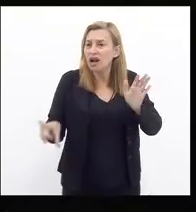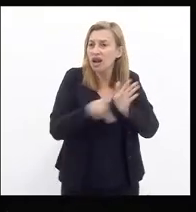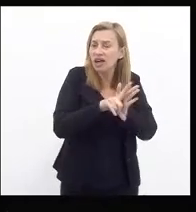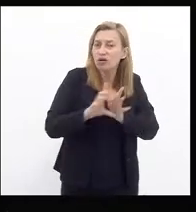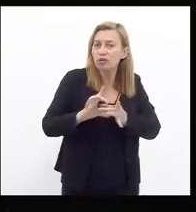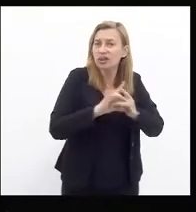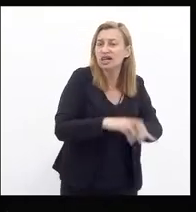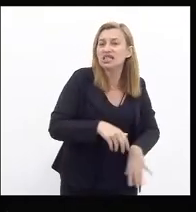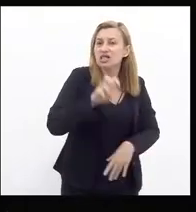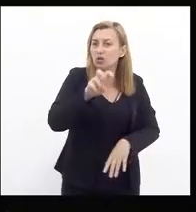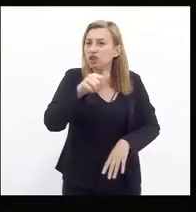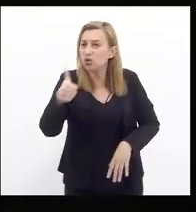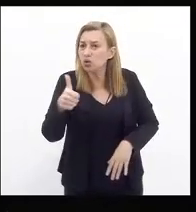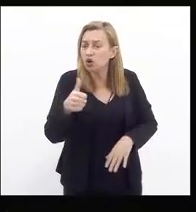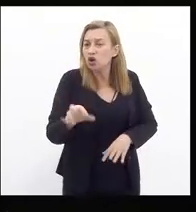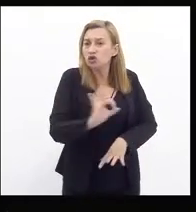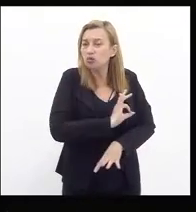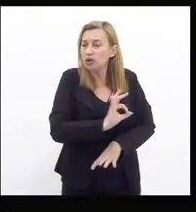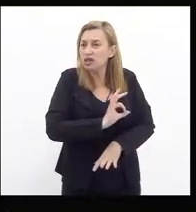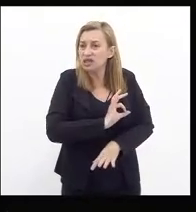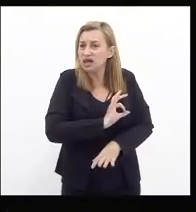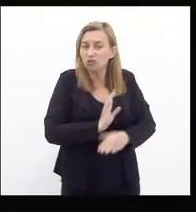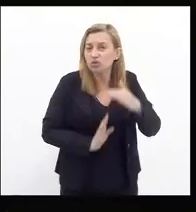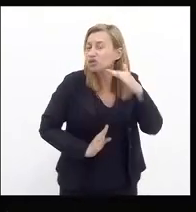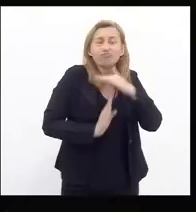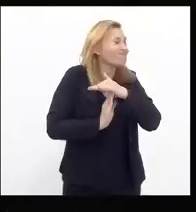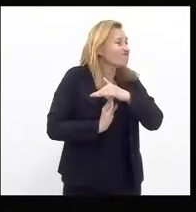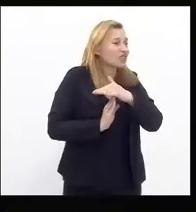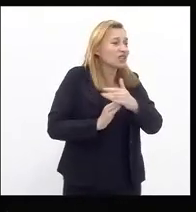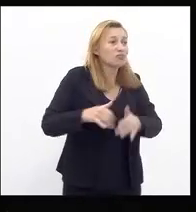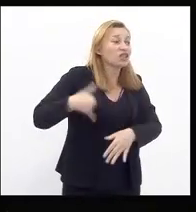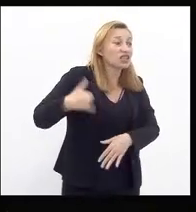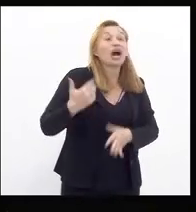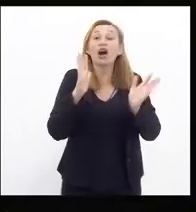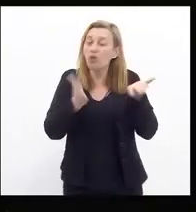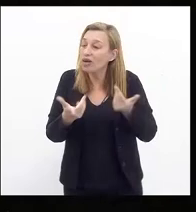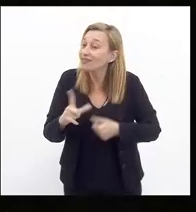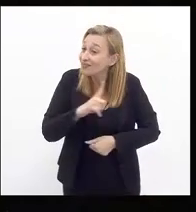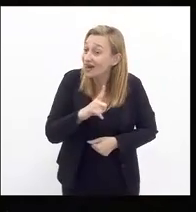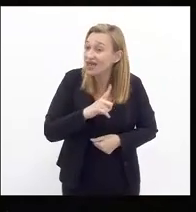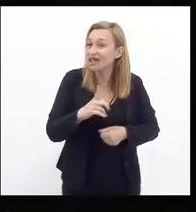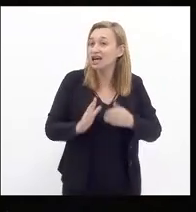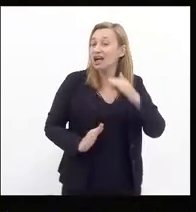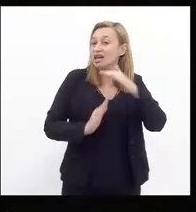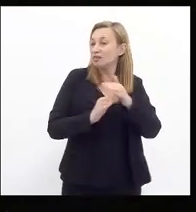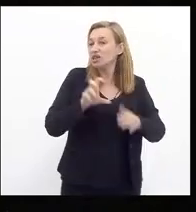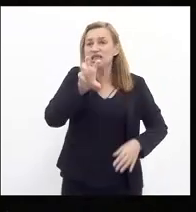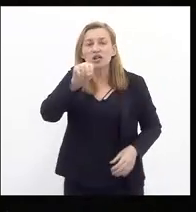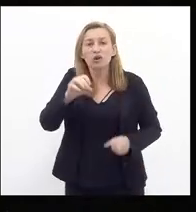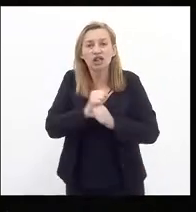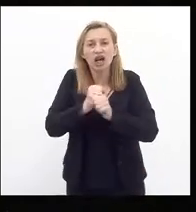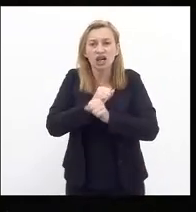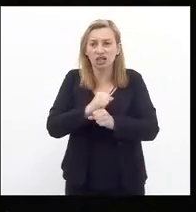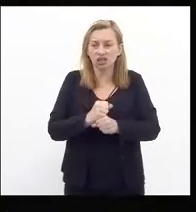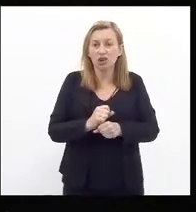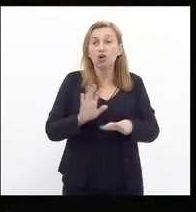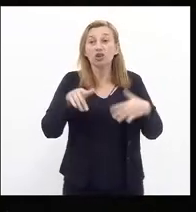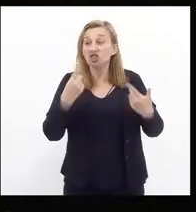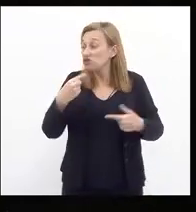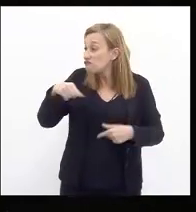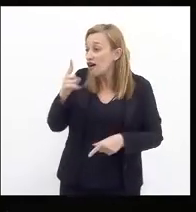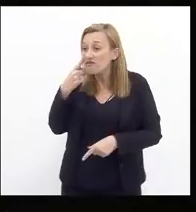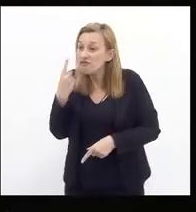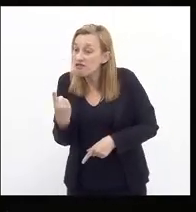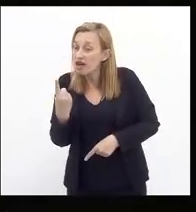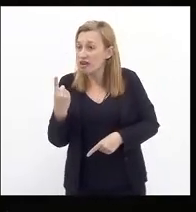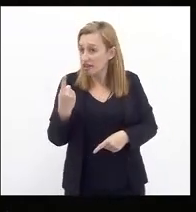51 os policiais civis não tinha limite de idade passaram a ter um limite de 50 anos quando a gente vai